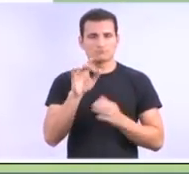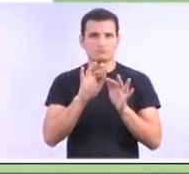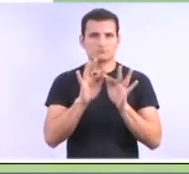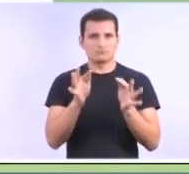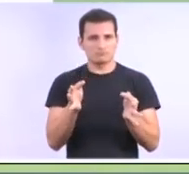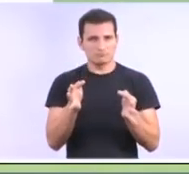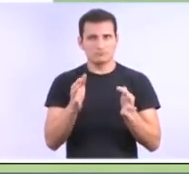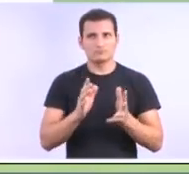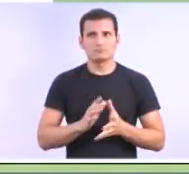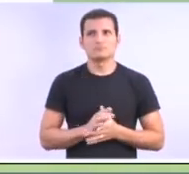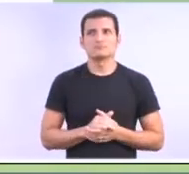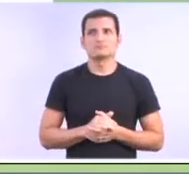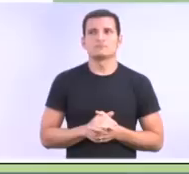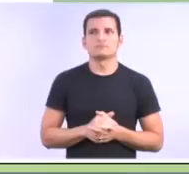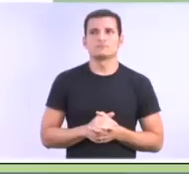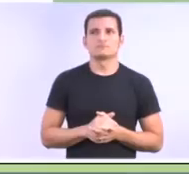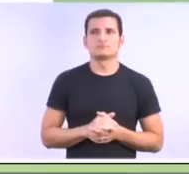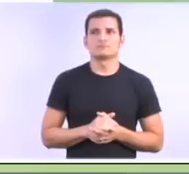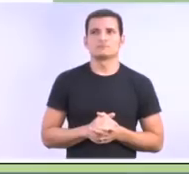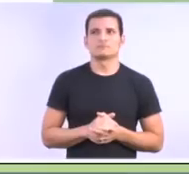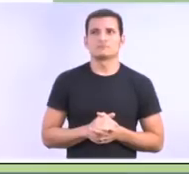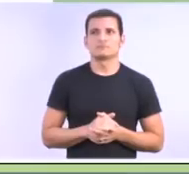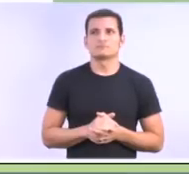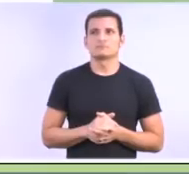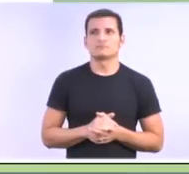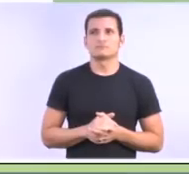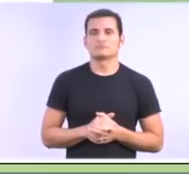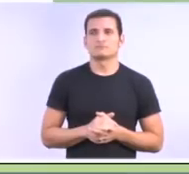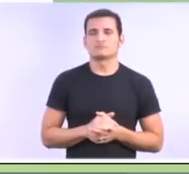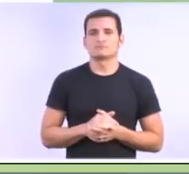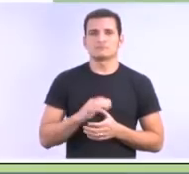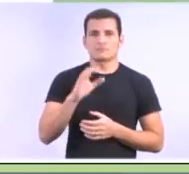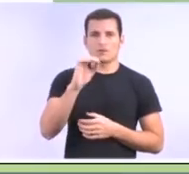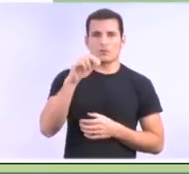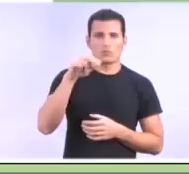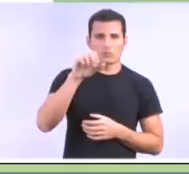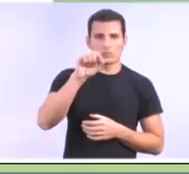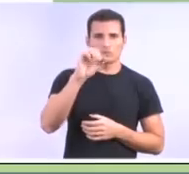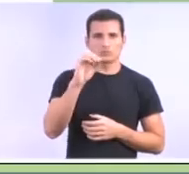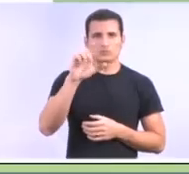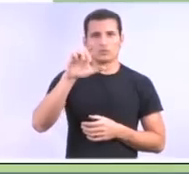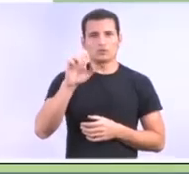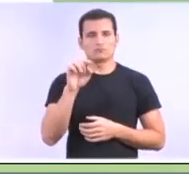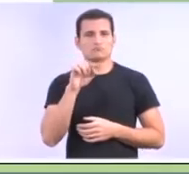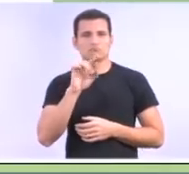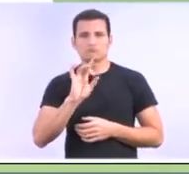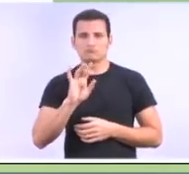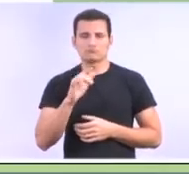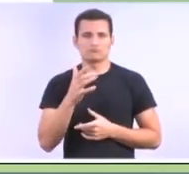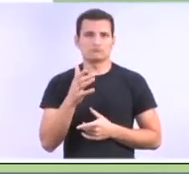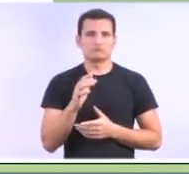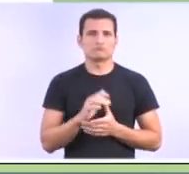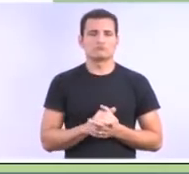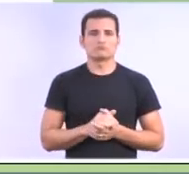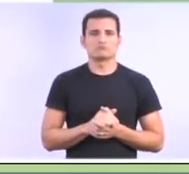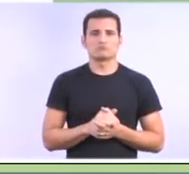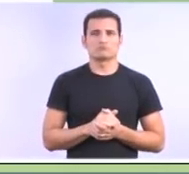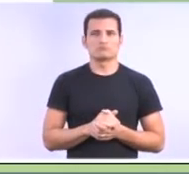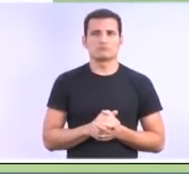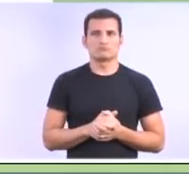meio cru, é uma interface que a gente chama de modo console, uma interface que não é uma interface gráfica, por isso que a gente chama de modo